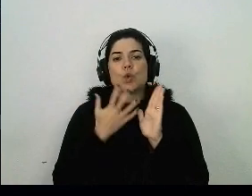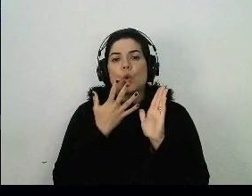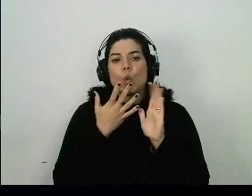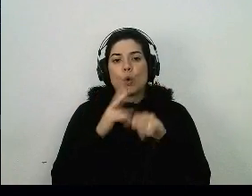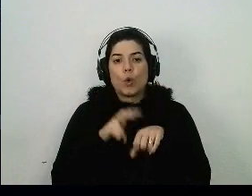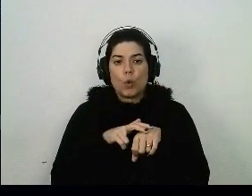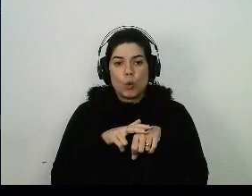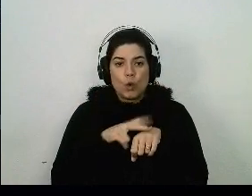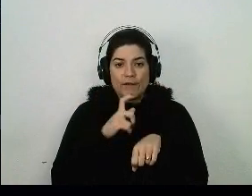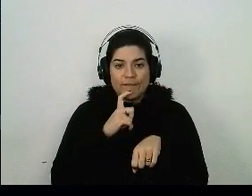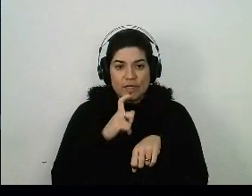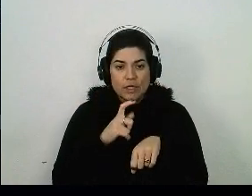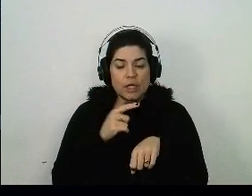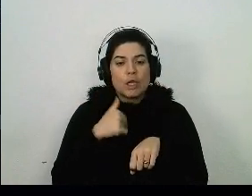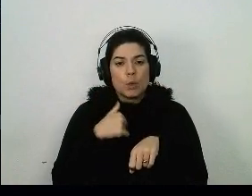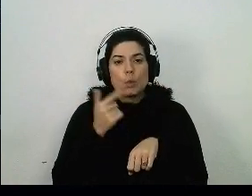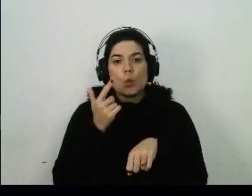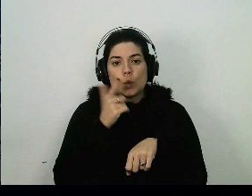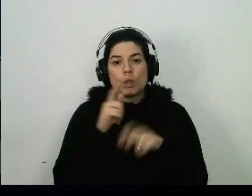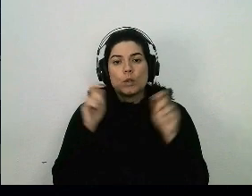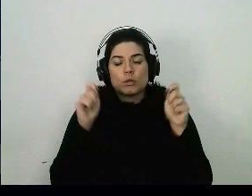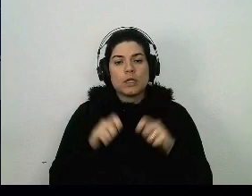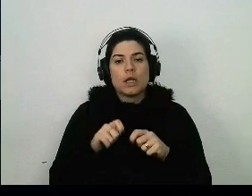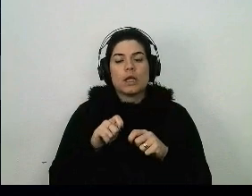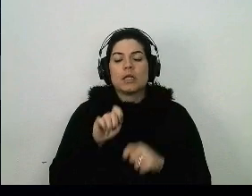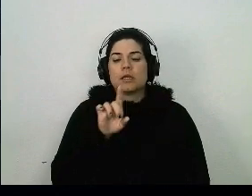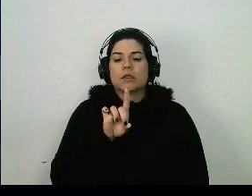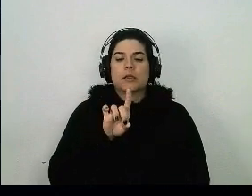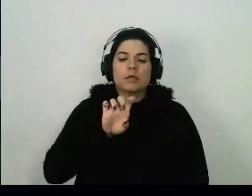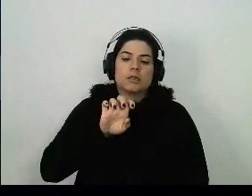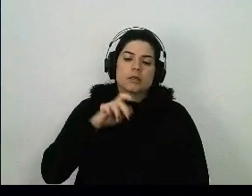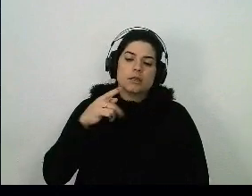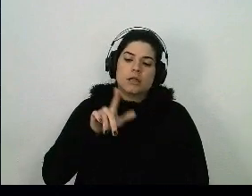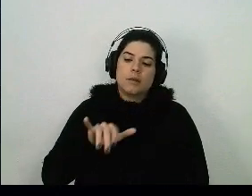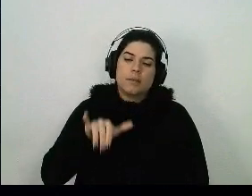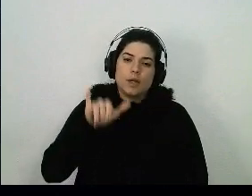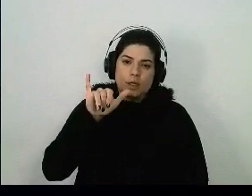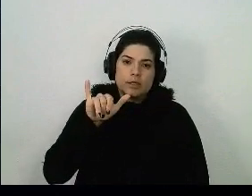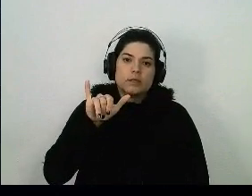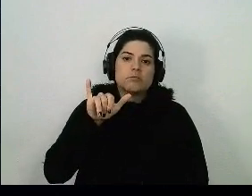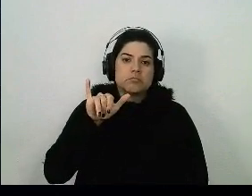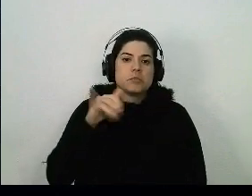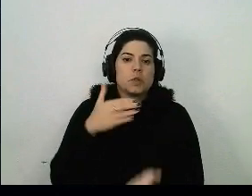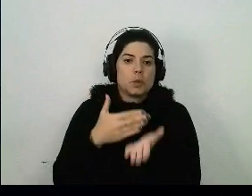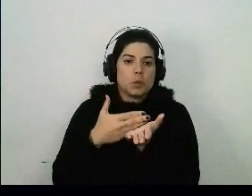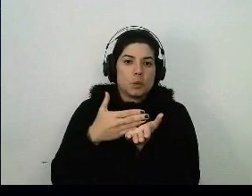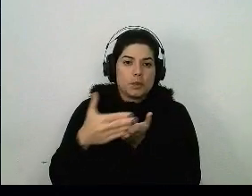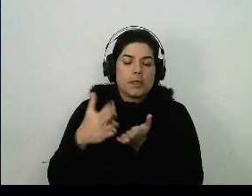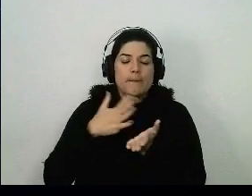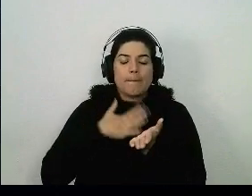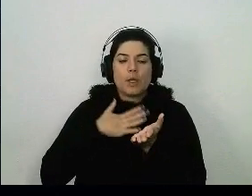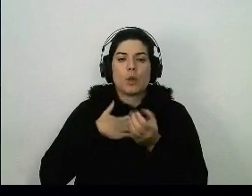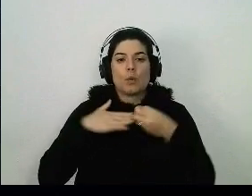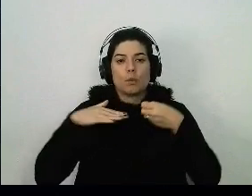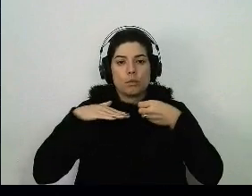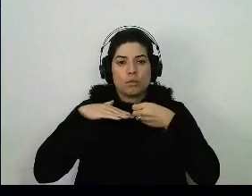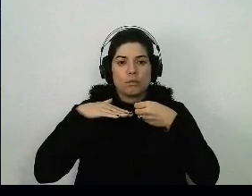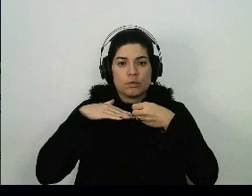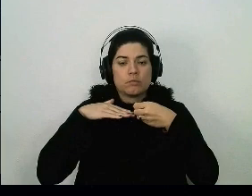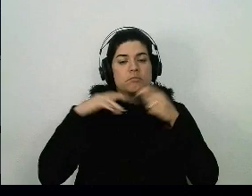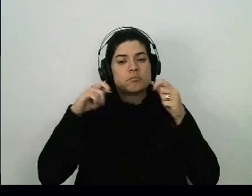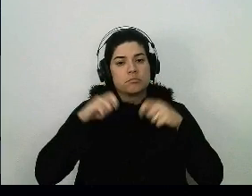permitir com que eu faça o deploy. E aqui ele já iniciou o deploy no meu banco de dados.